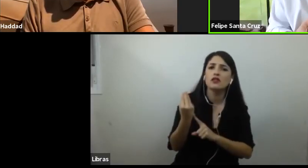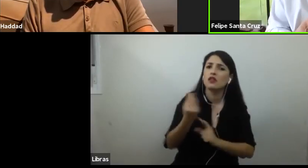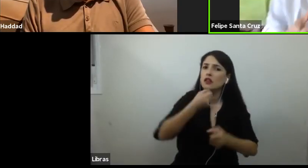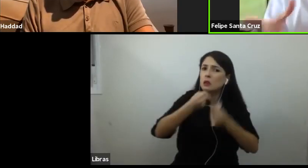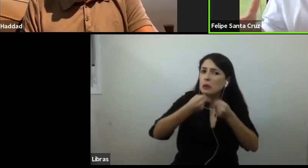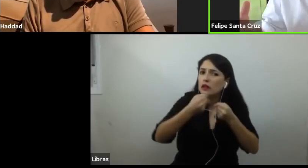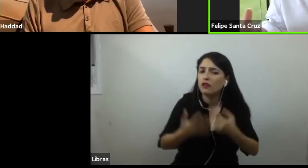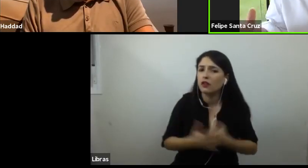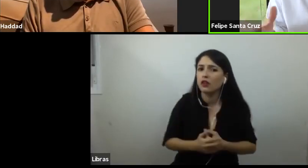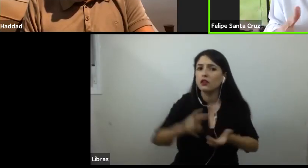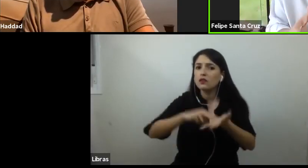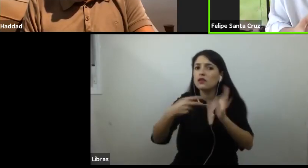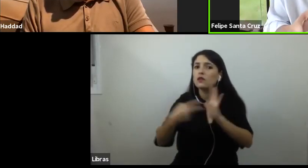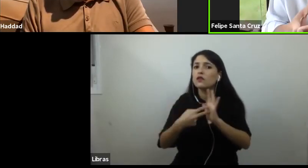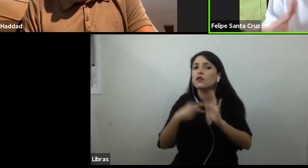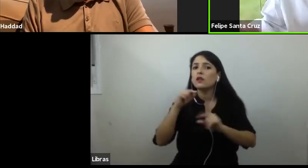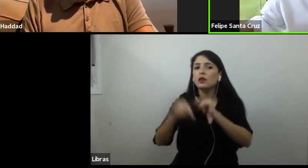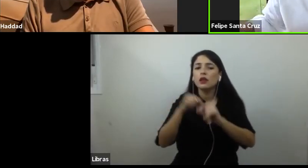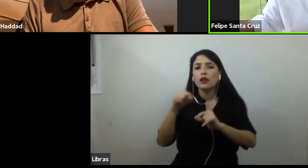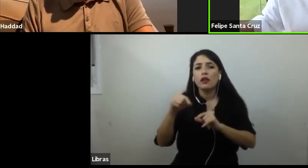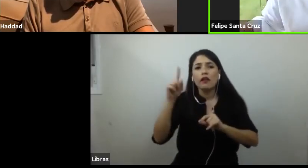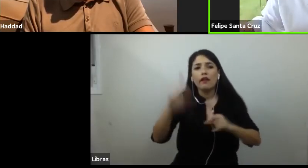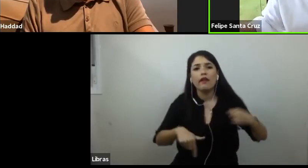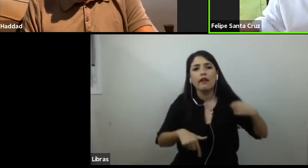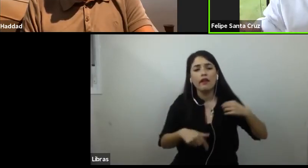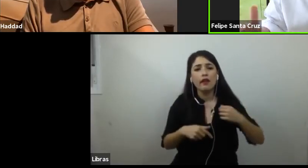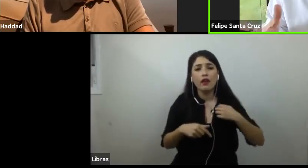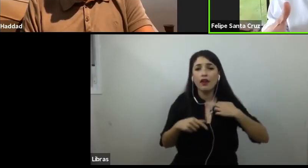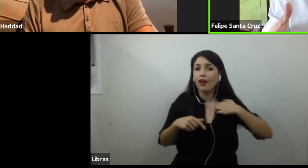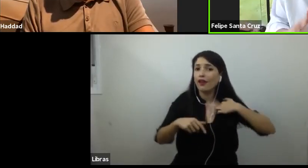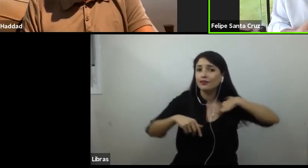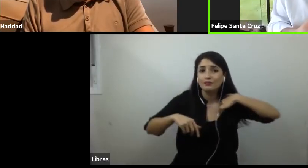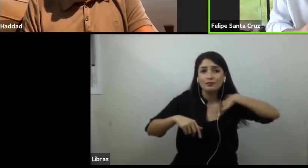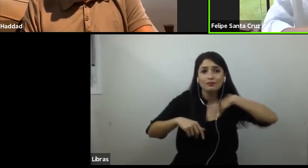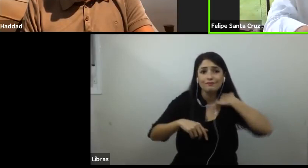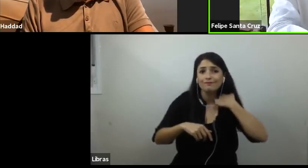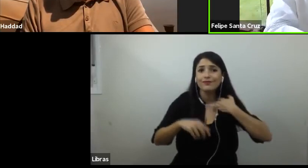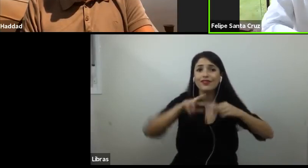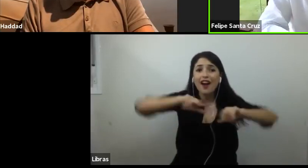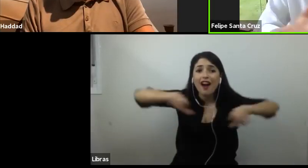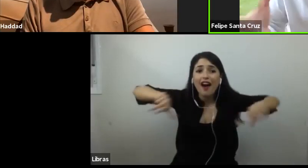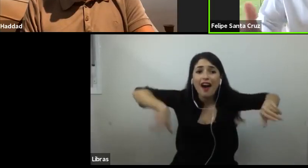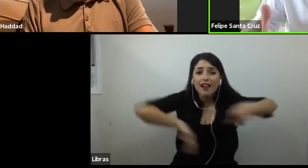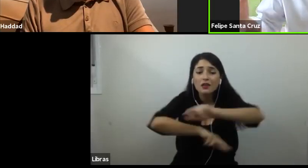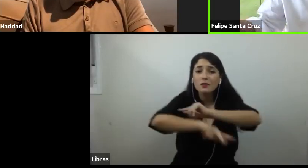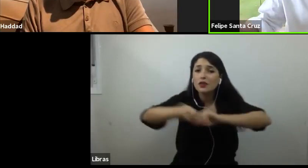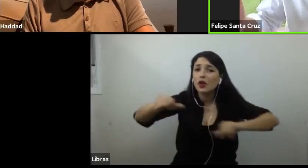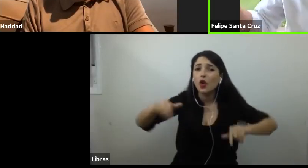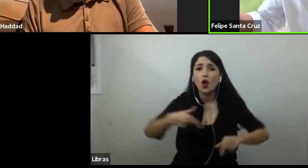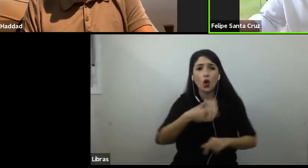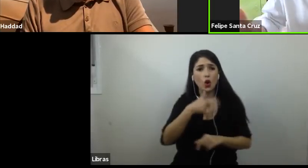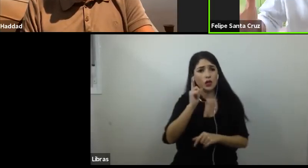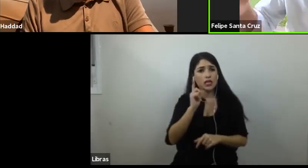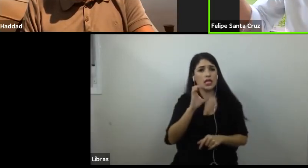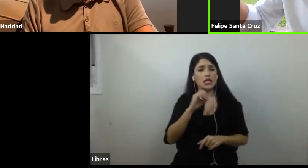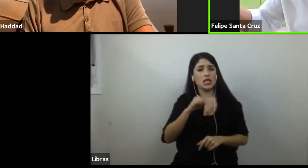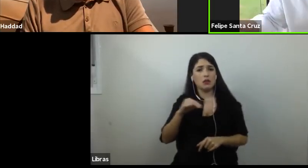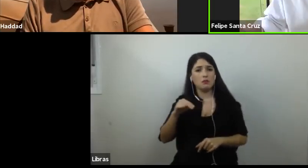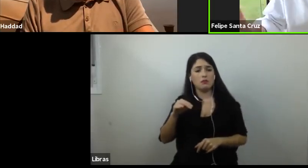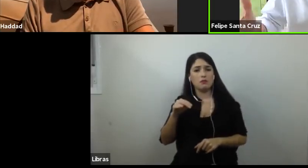momento é a única, principalmente porque estamos isolados, né? Ontem nós, CNBB, OAB,